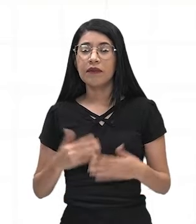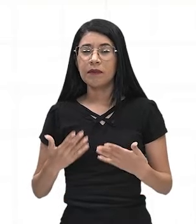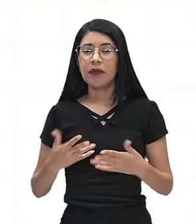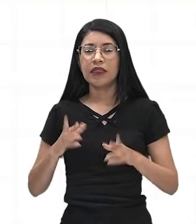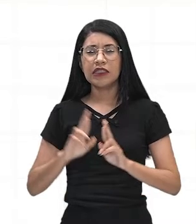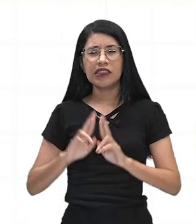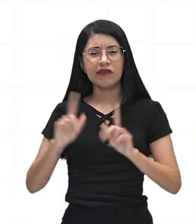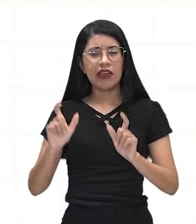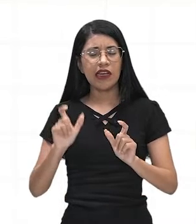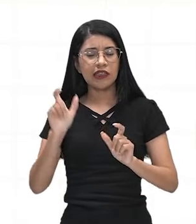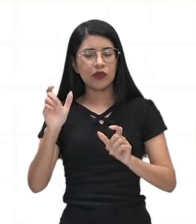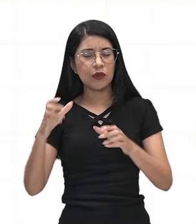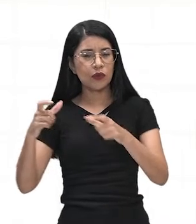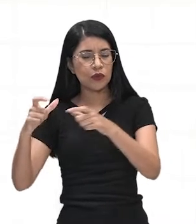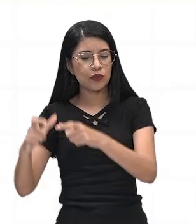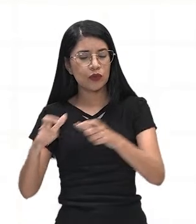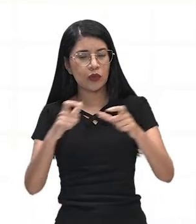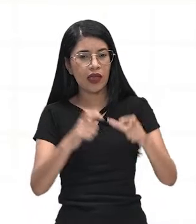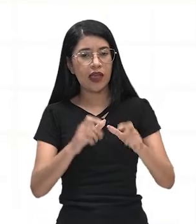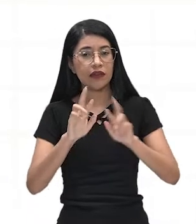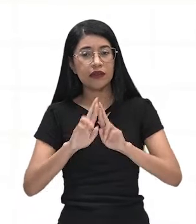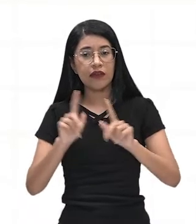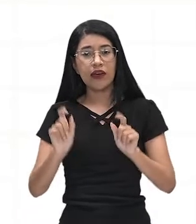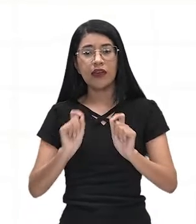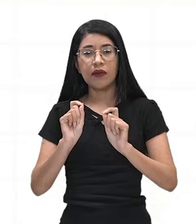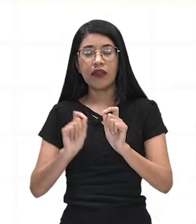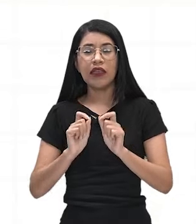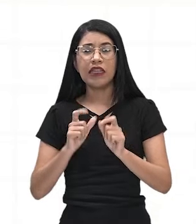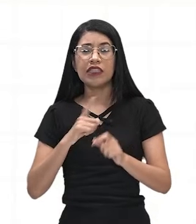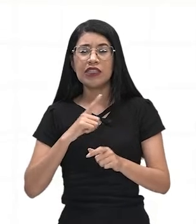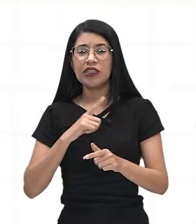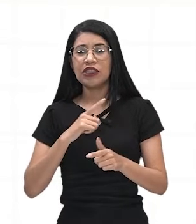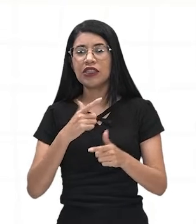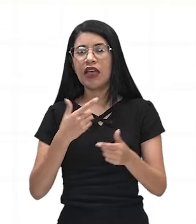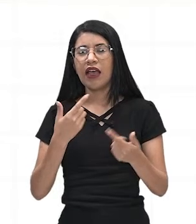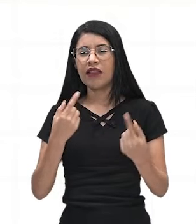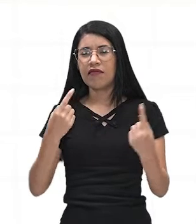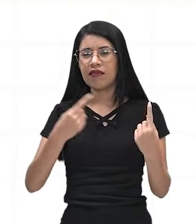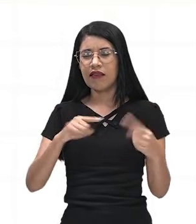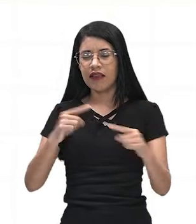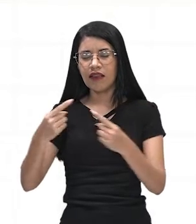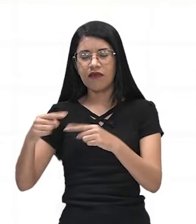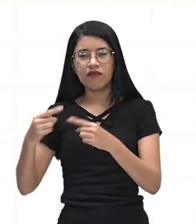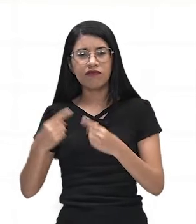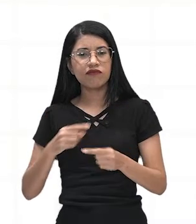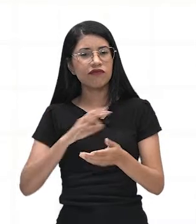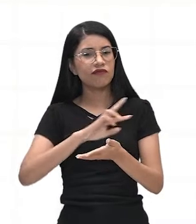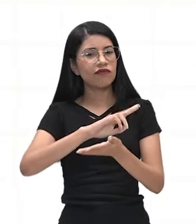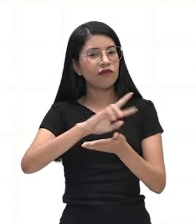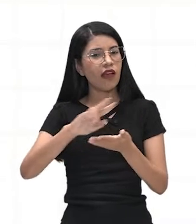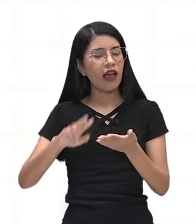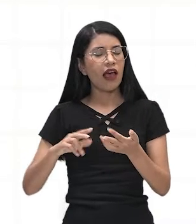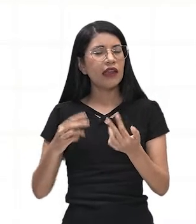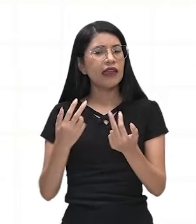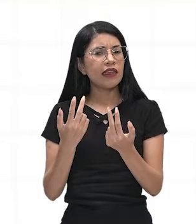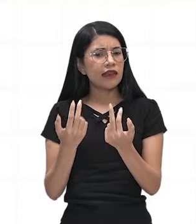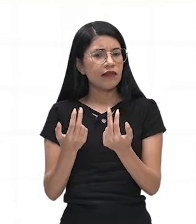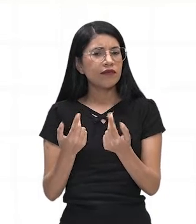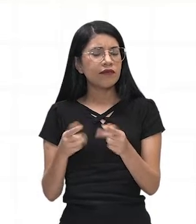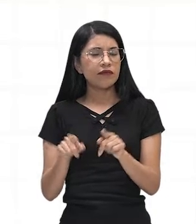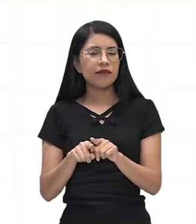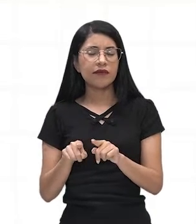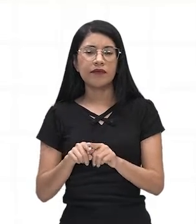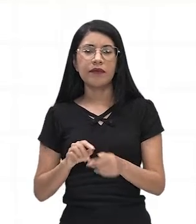diferentes em cada lugar, as mulheres enfrentavam alguns desafios parecidos. E aí uma